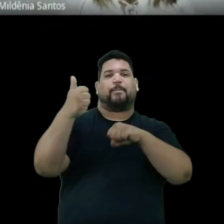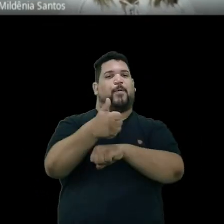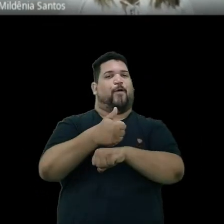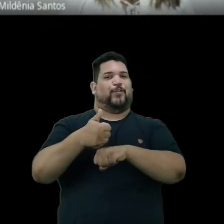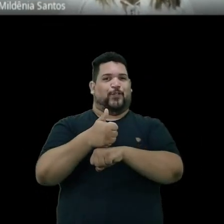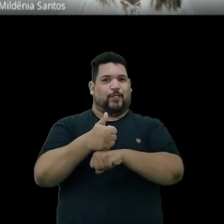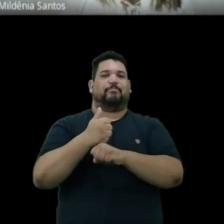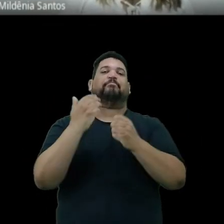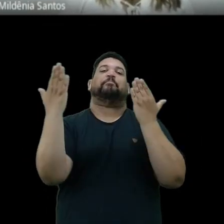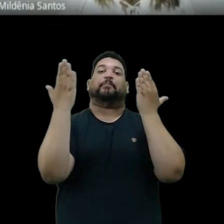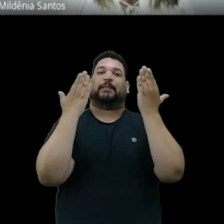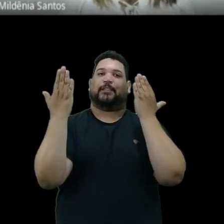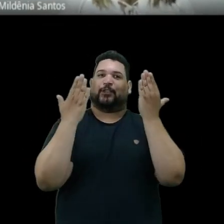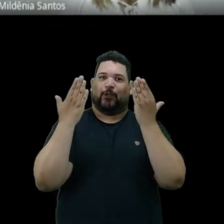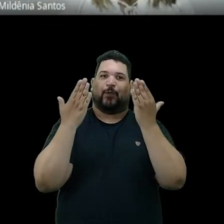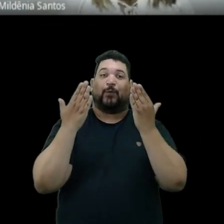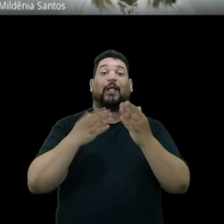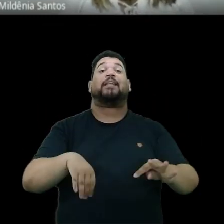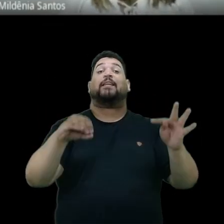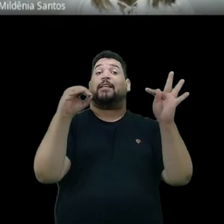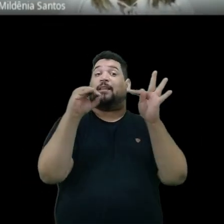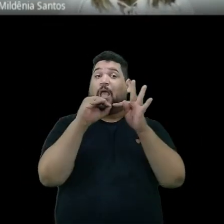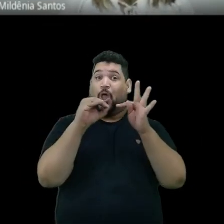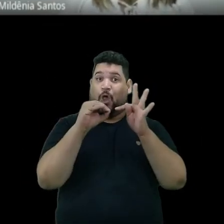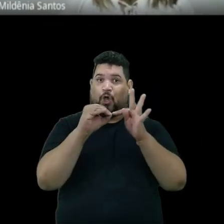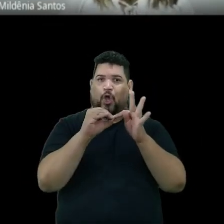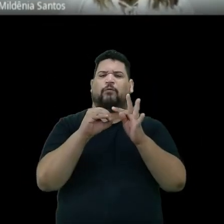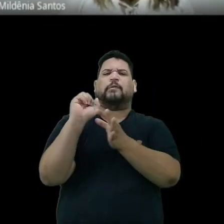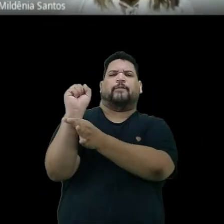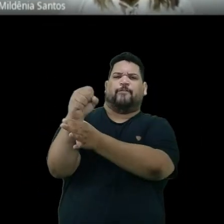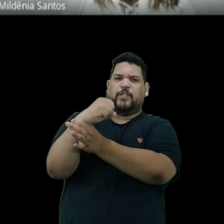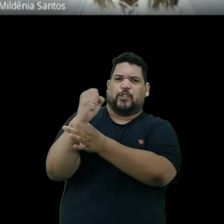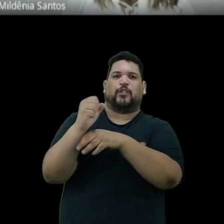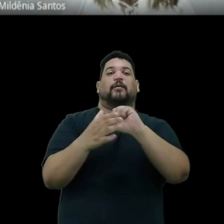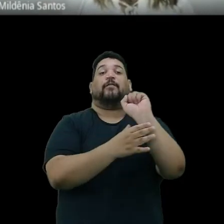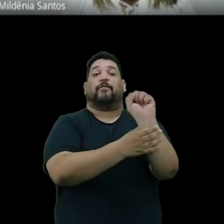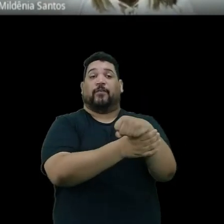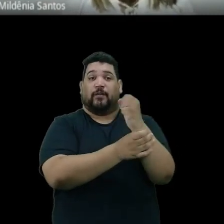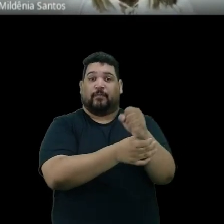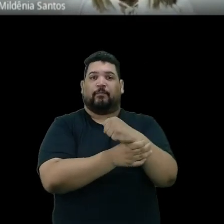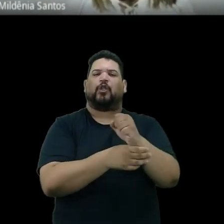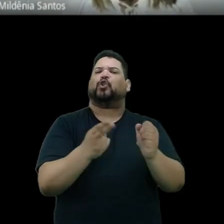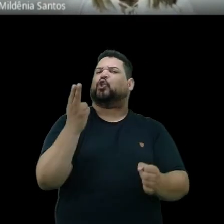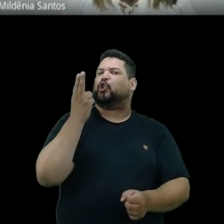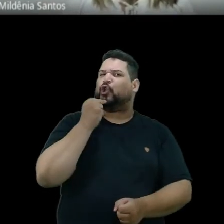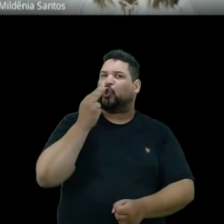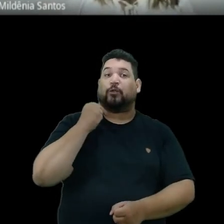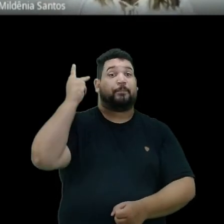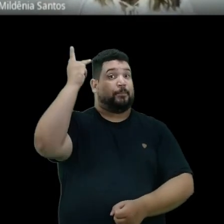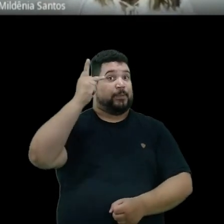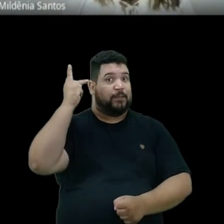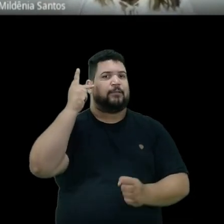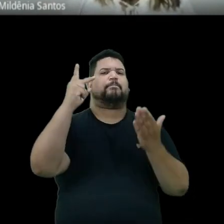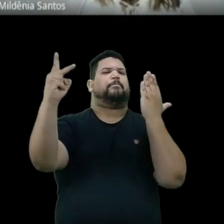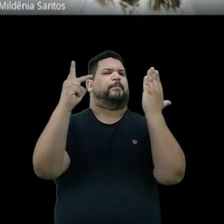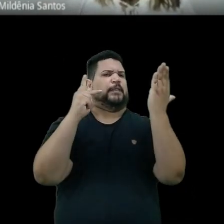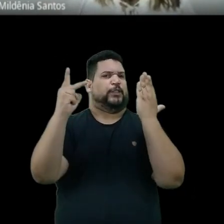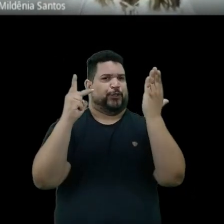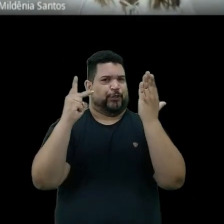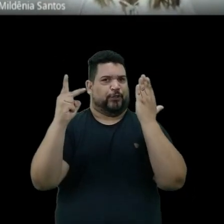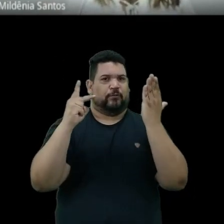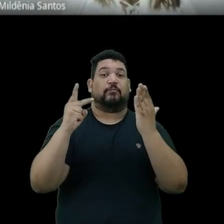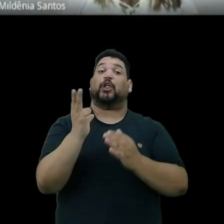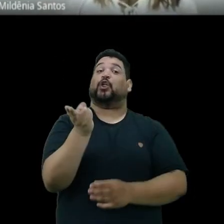psicólogo, o terapeuta ocupacional, o fisioterapeuta, o psicomotricista, psicopedagogo, o